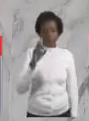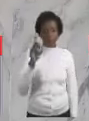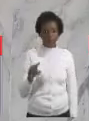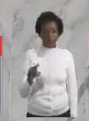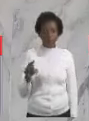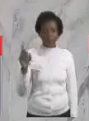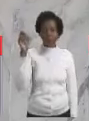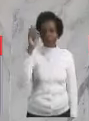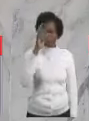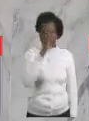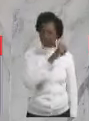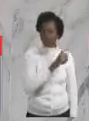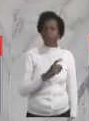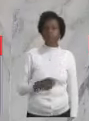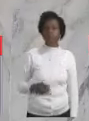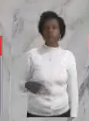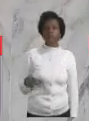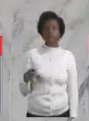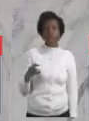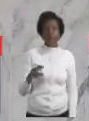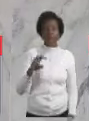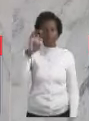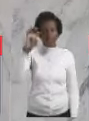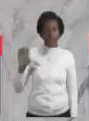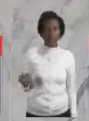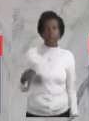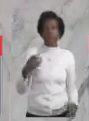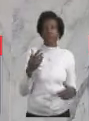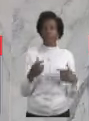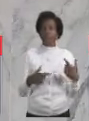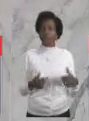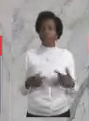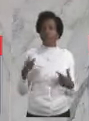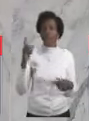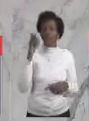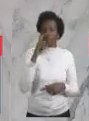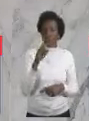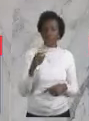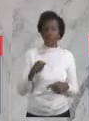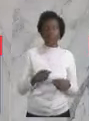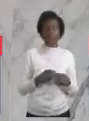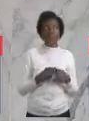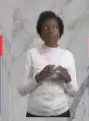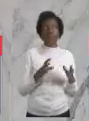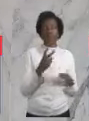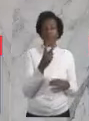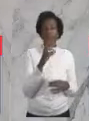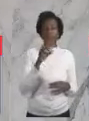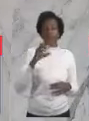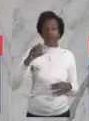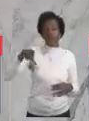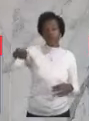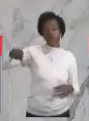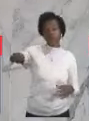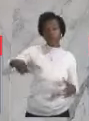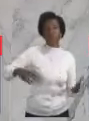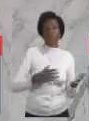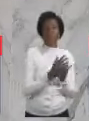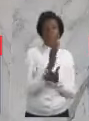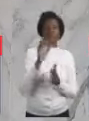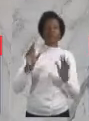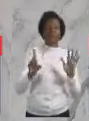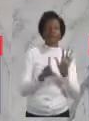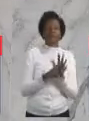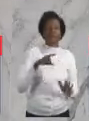muito difícil na rede estadual muito tempo desde 2009 quando foi aprovada a